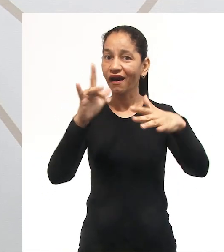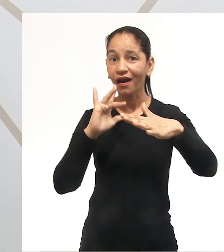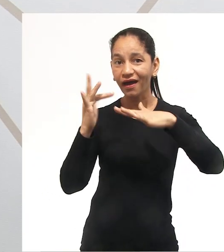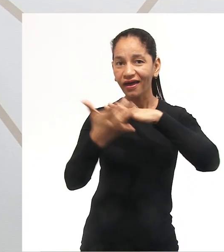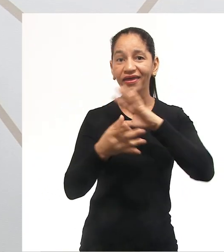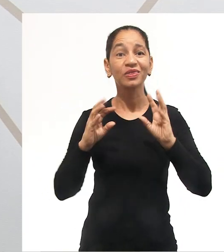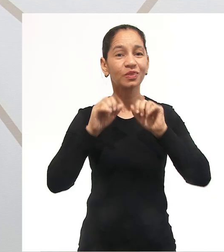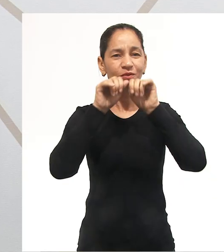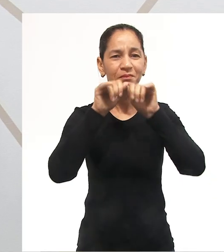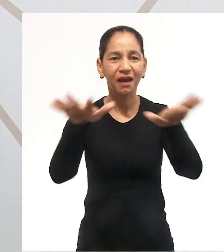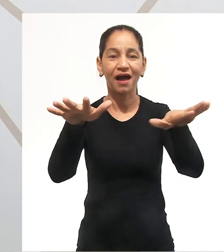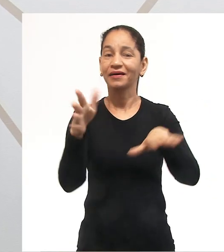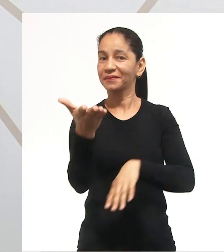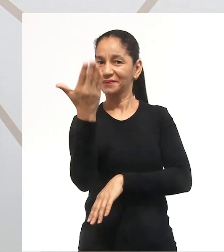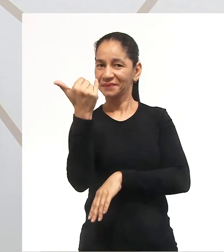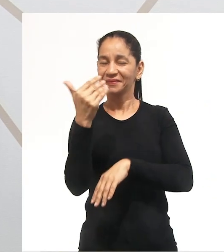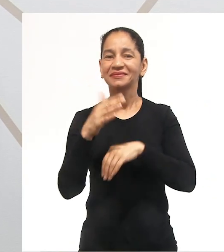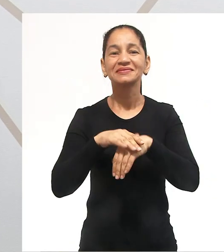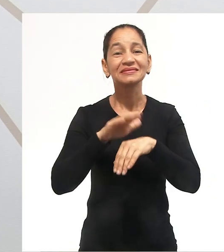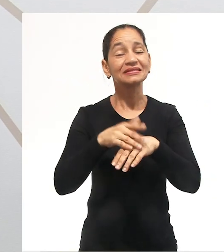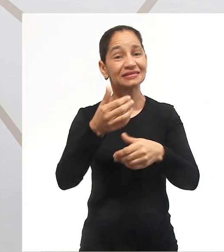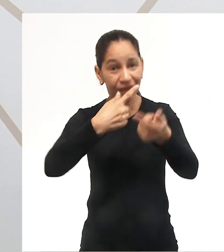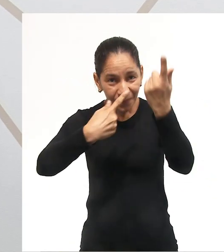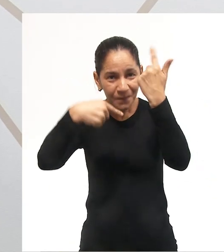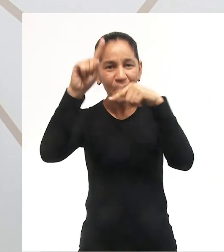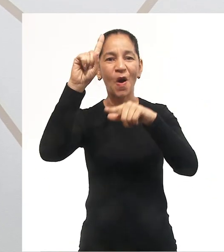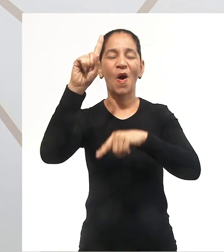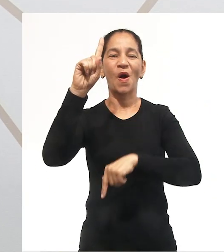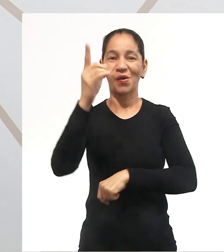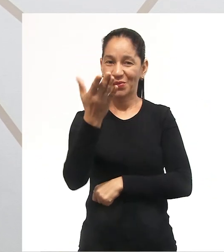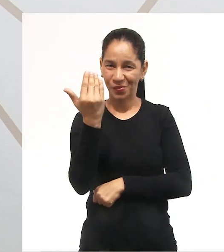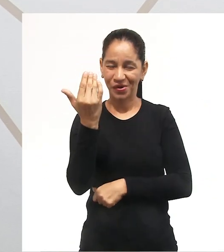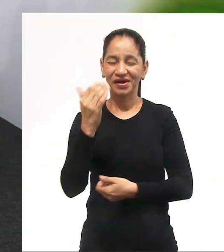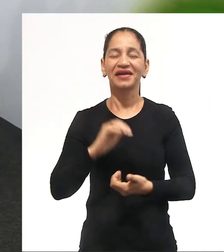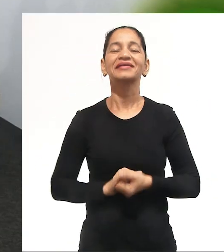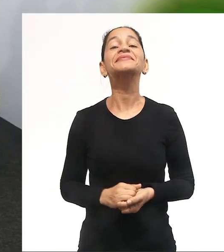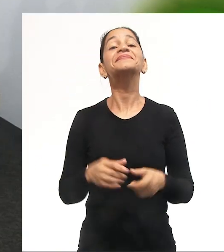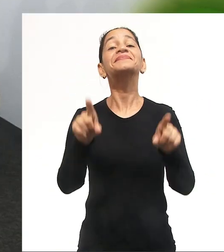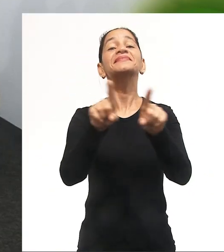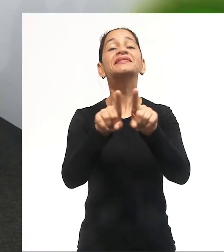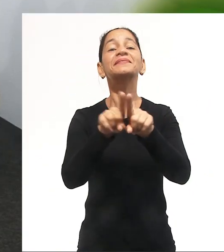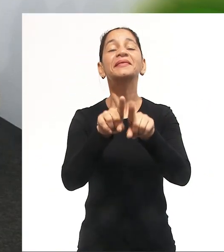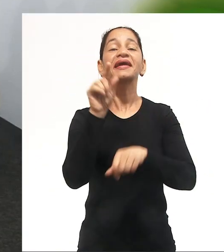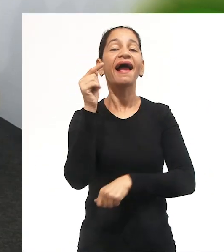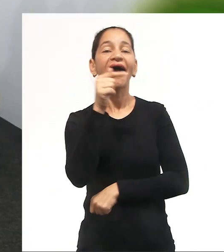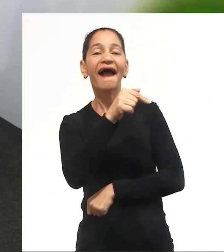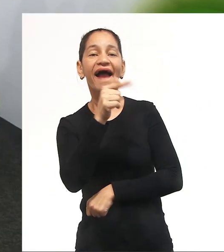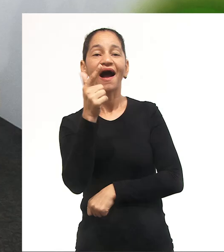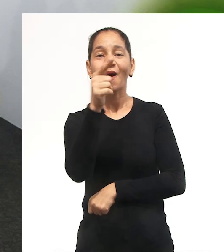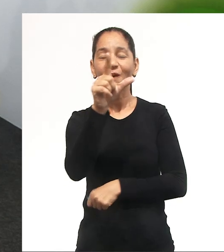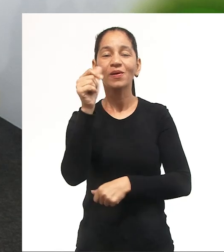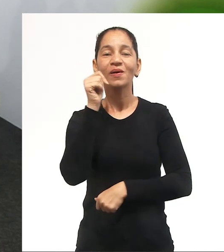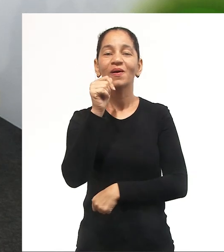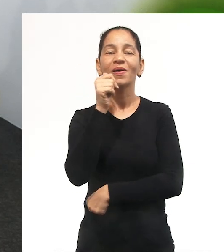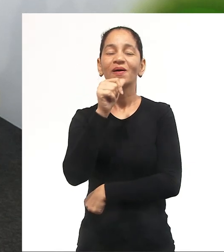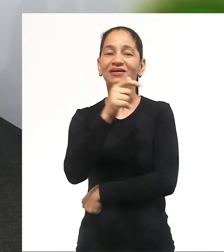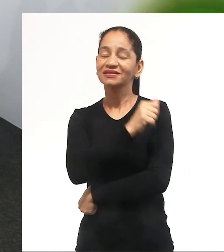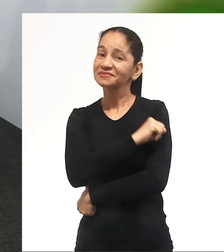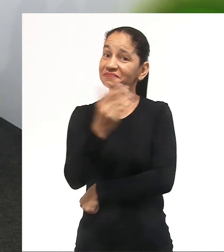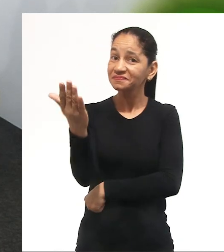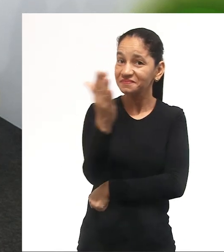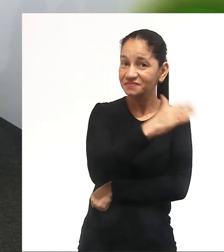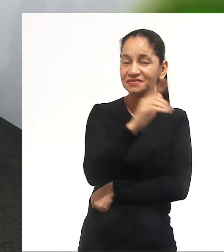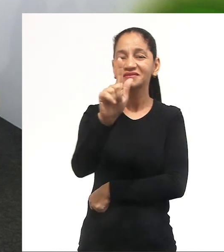sociais e bora viralizar. Bom, aqui também está ela, Gislaine Oliveira.